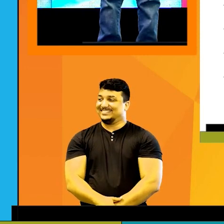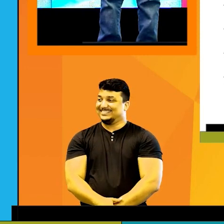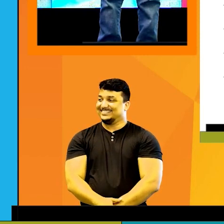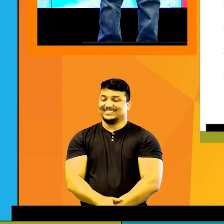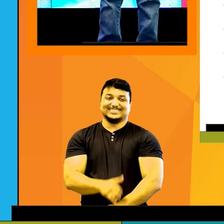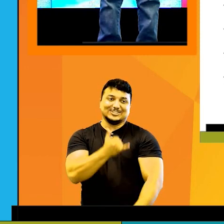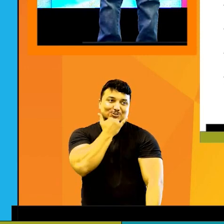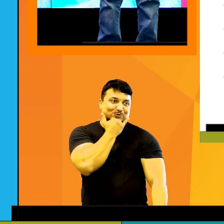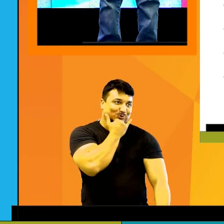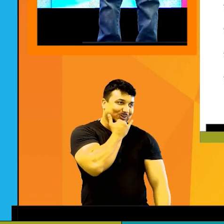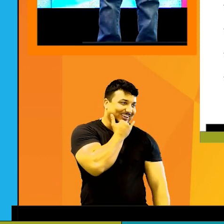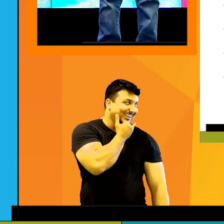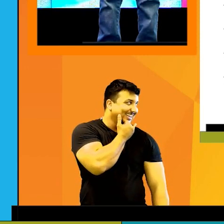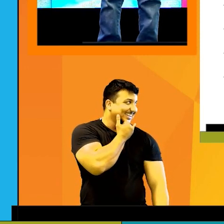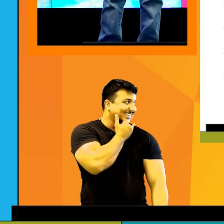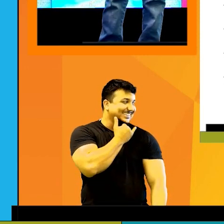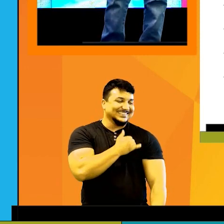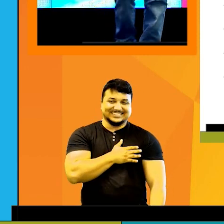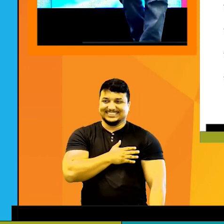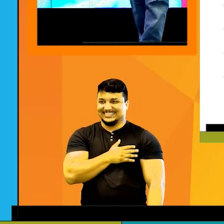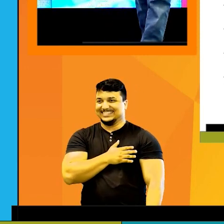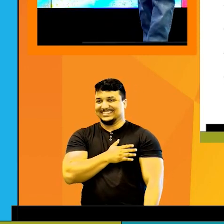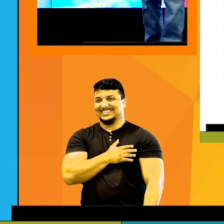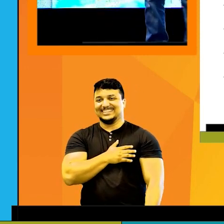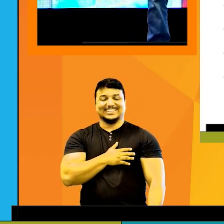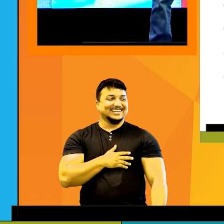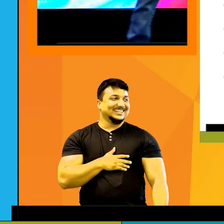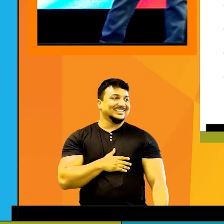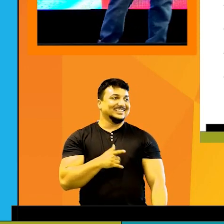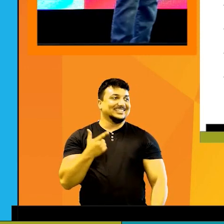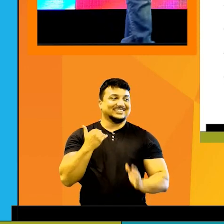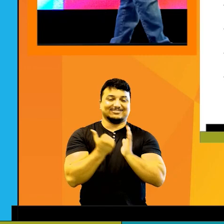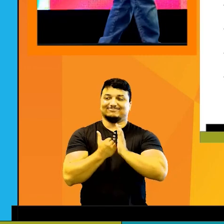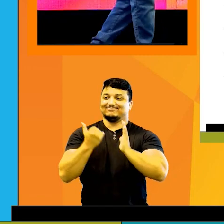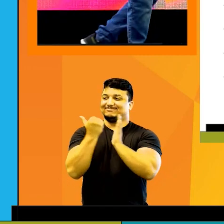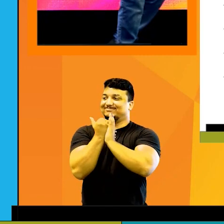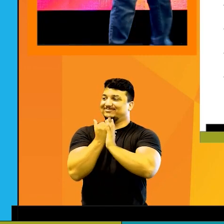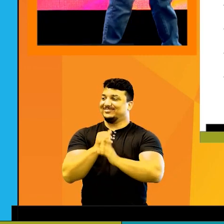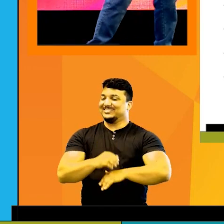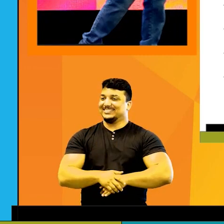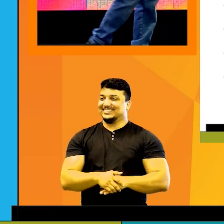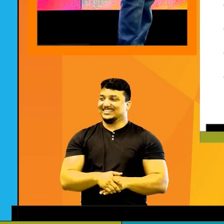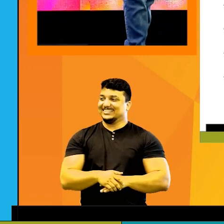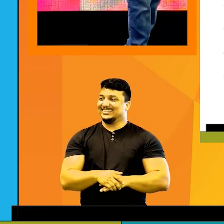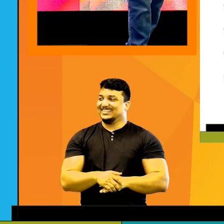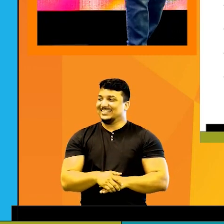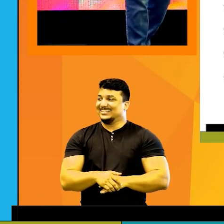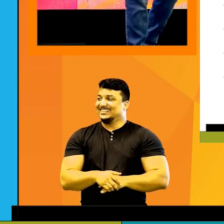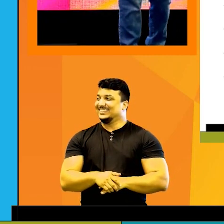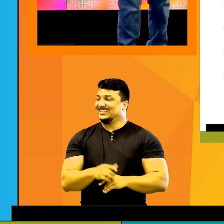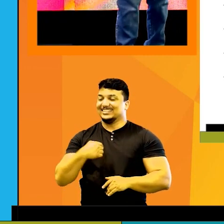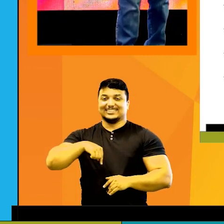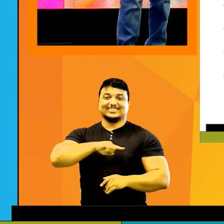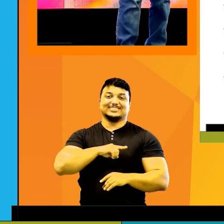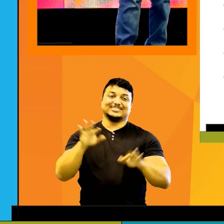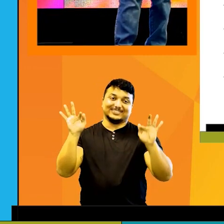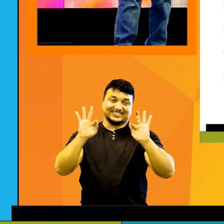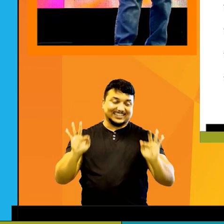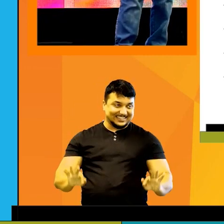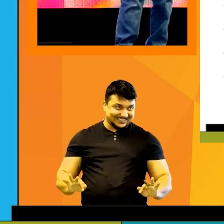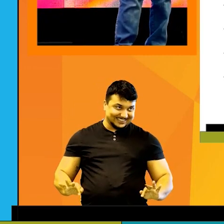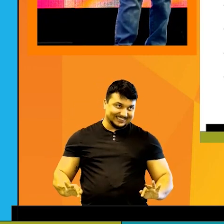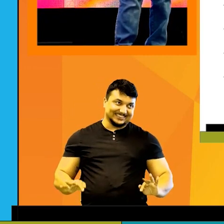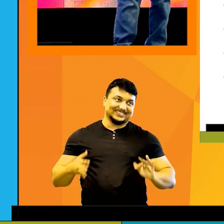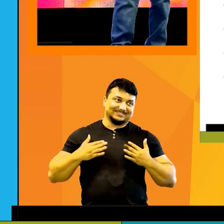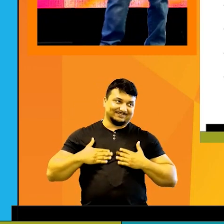Foi mal, viu? Aqui foi excesso de empolgação, foi mal, viu? Sejamos felizes, tá?